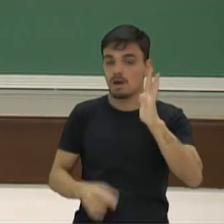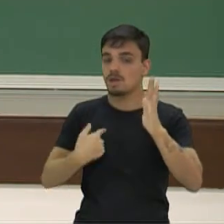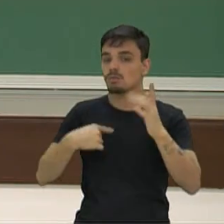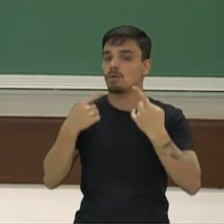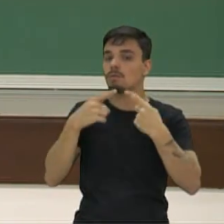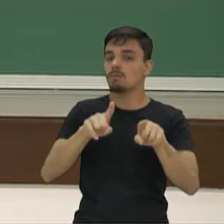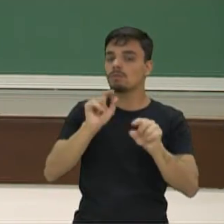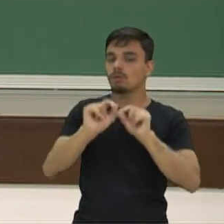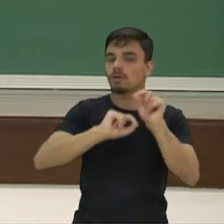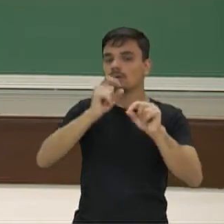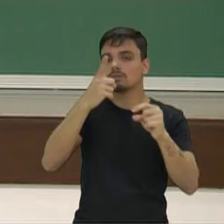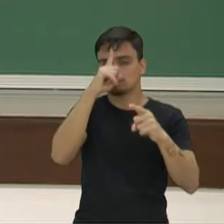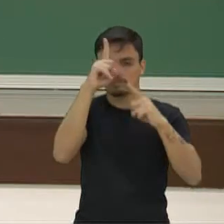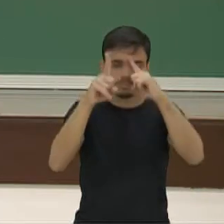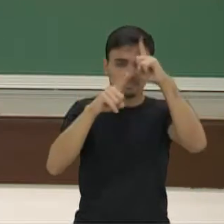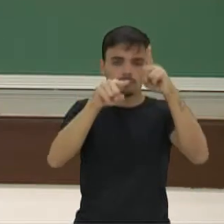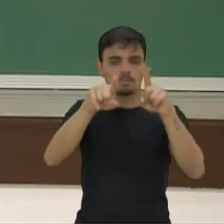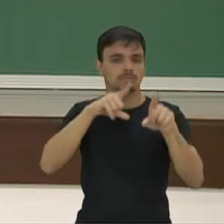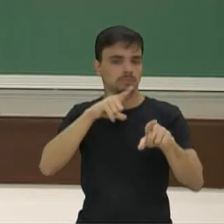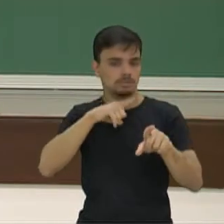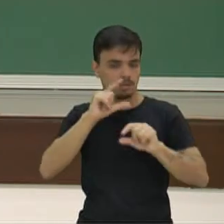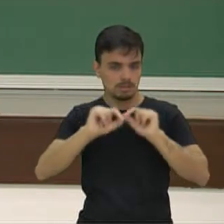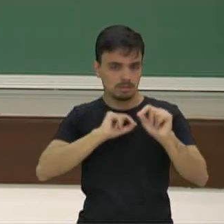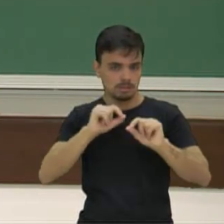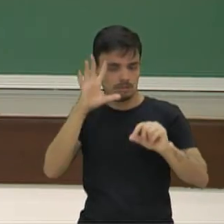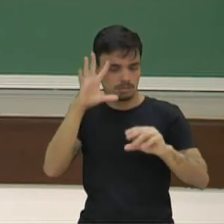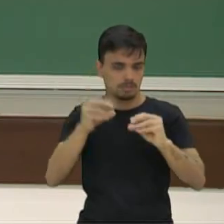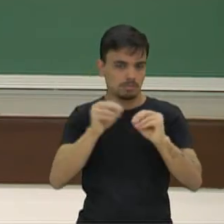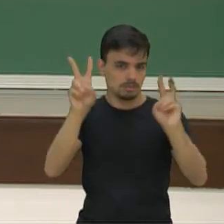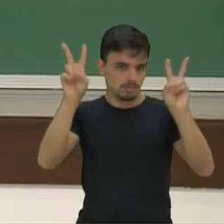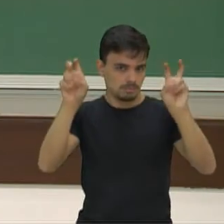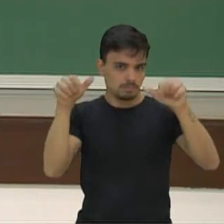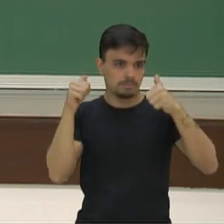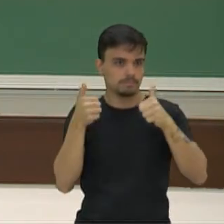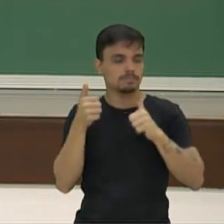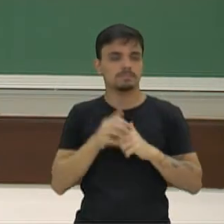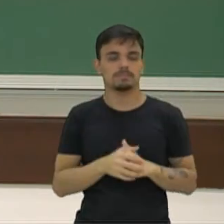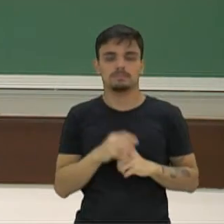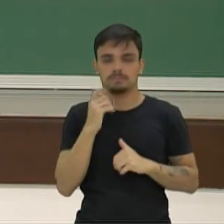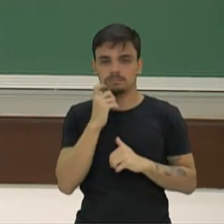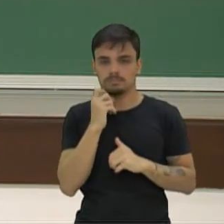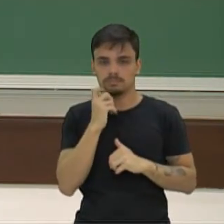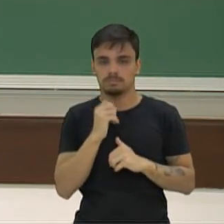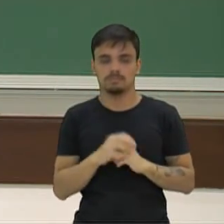provocando ideias para que você entenda esse assunto. Muito bem.